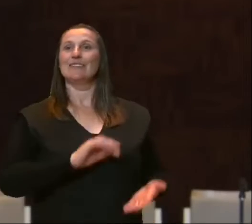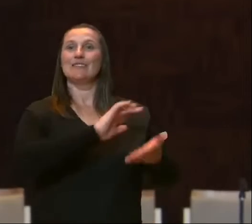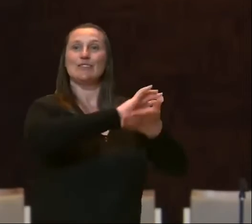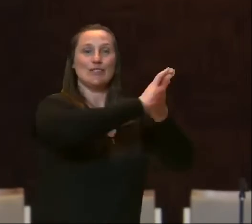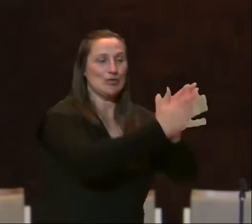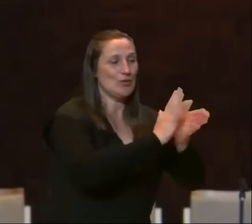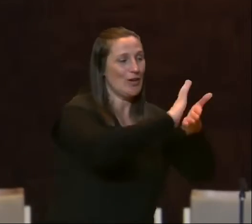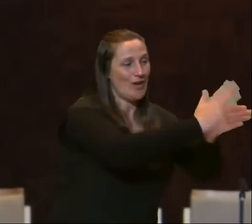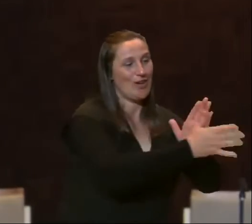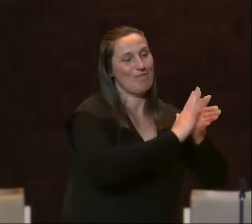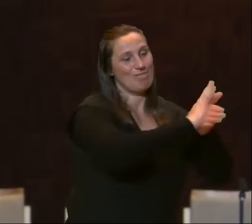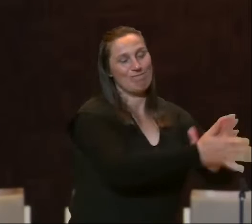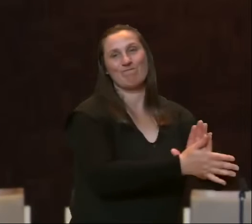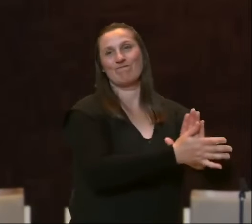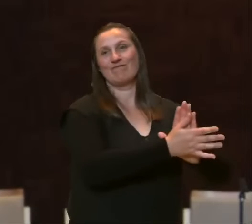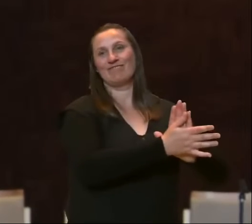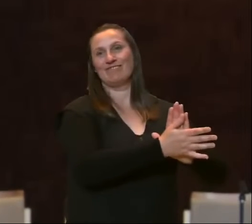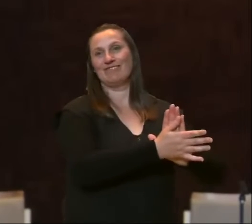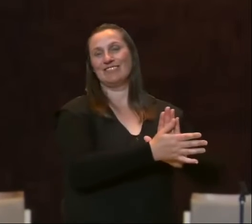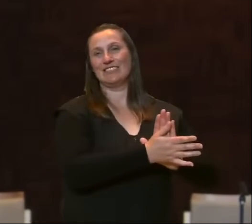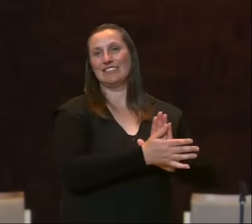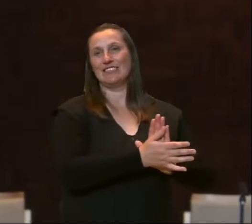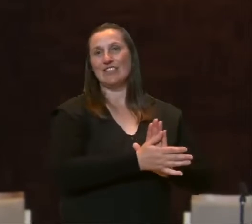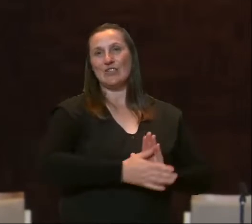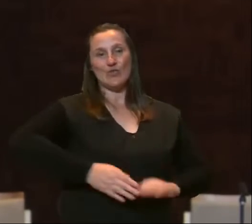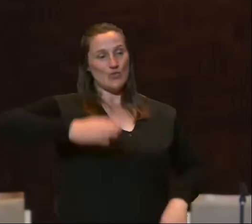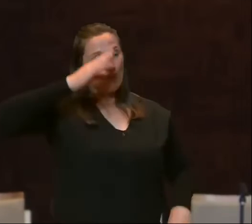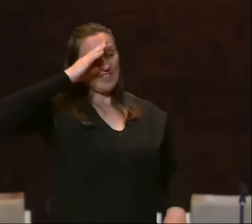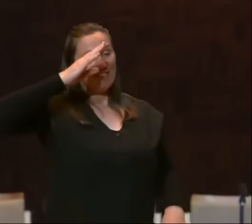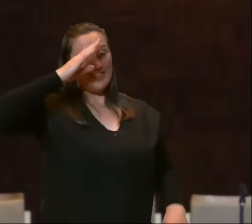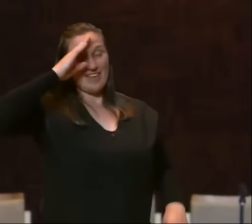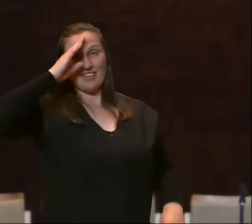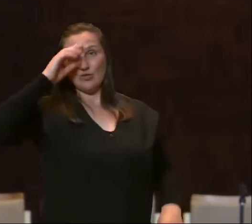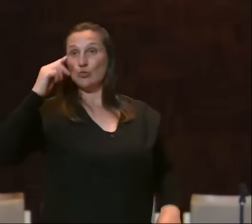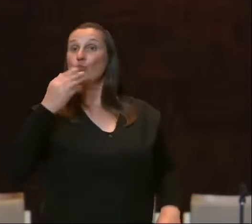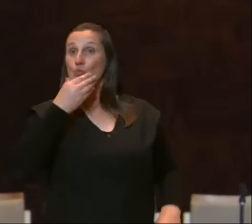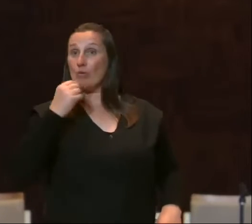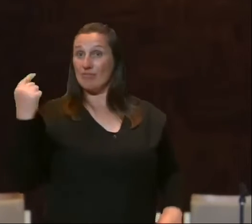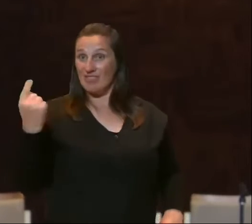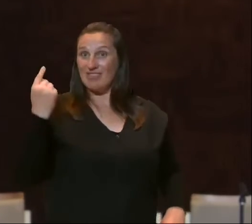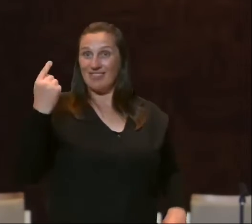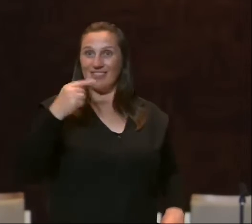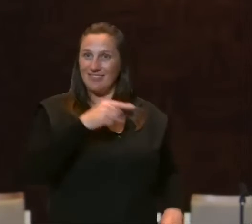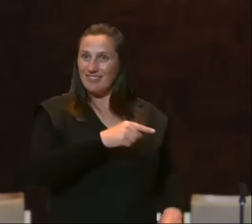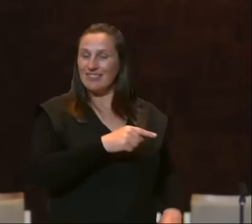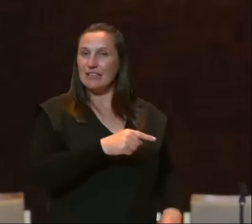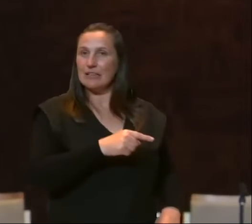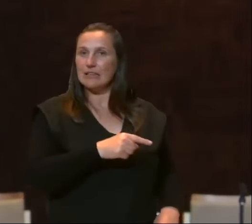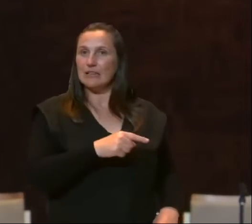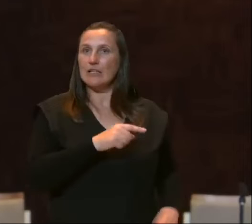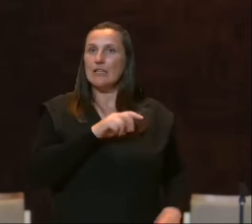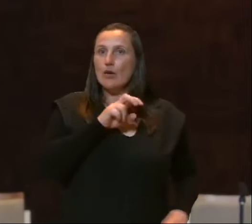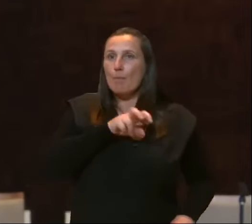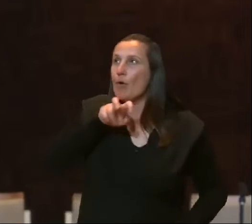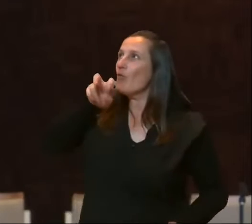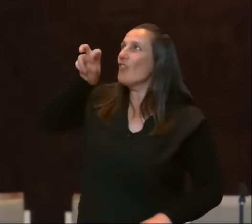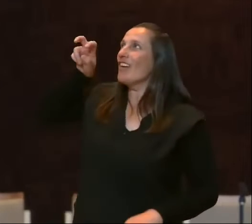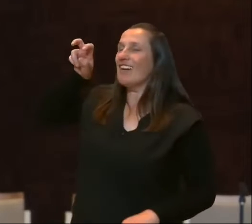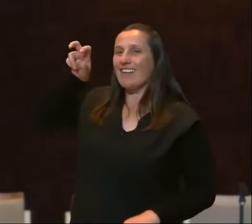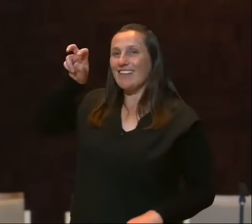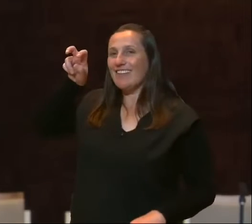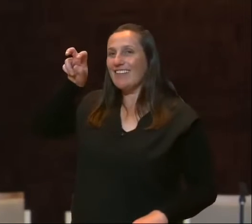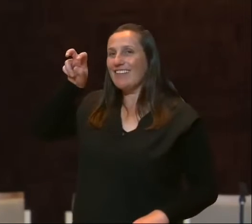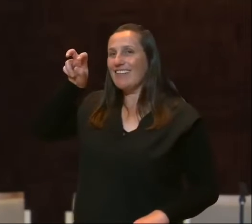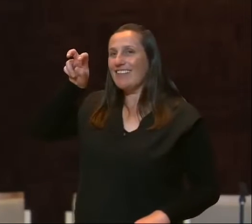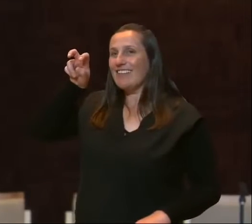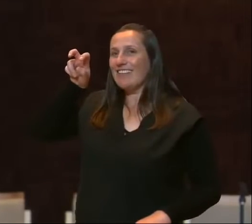acampamento deles, e os inimigos falando, isso aqui é o exército de Gideão. Aí ele sobe a montanha,